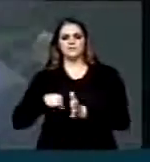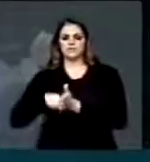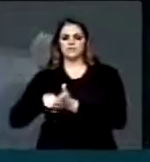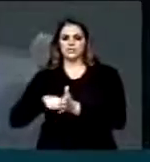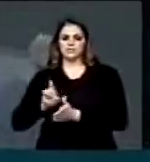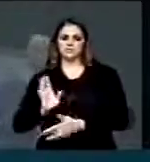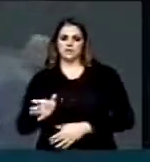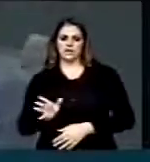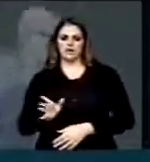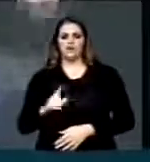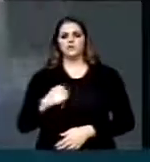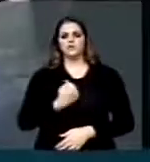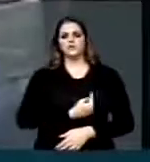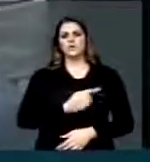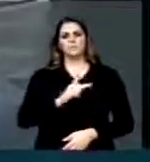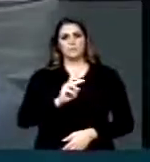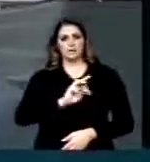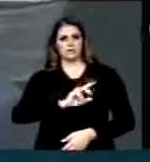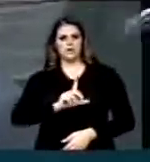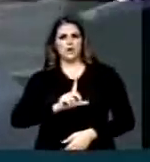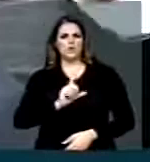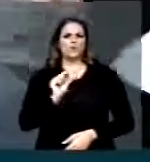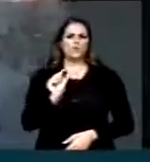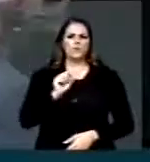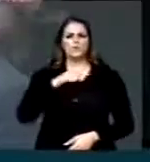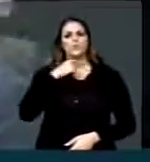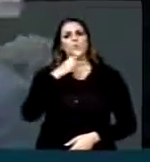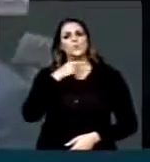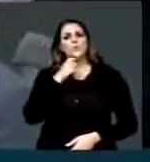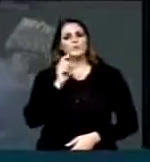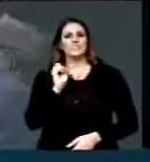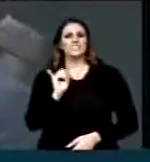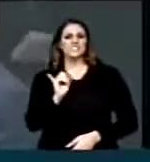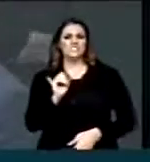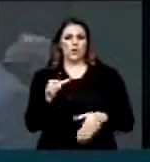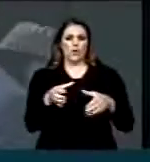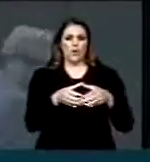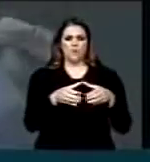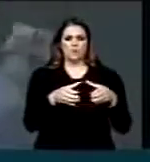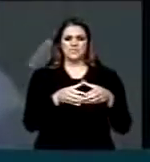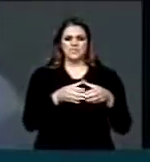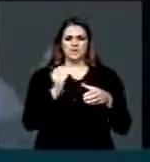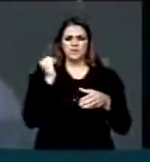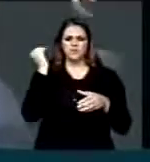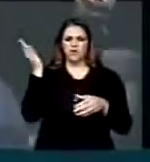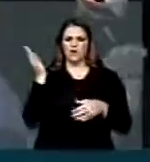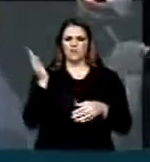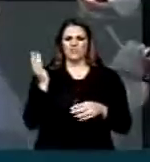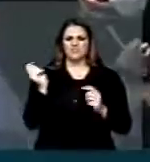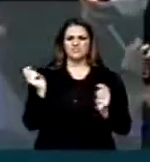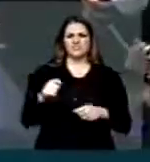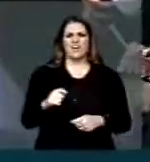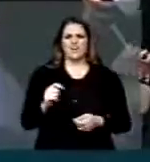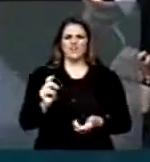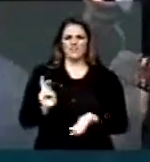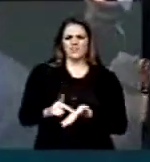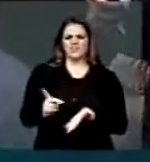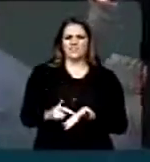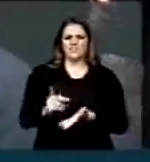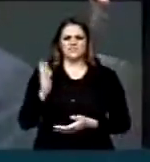PSOL há dúvidas sobre a eficiência de uma comissão externa conseguir de